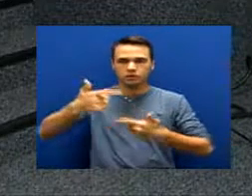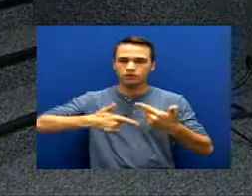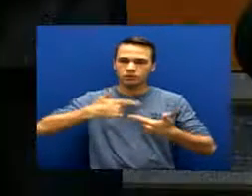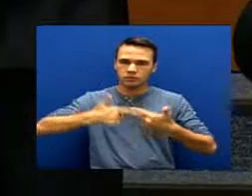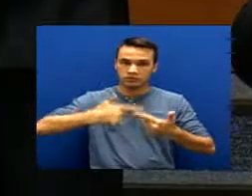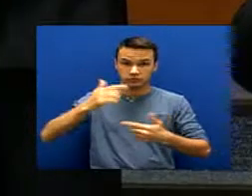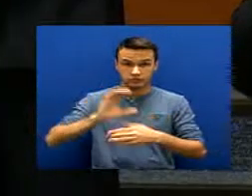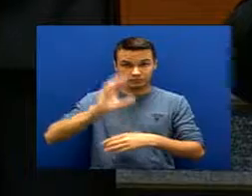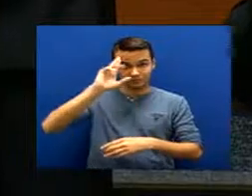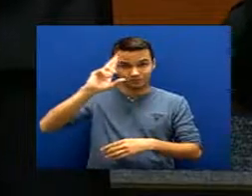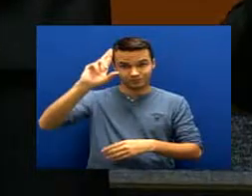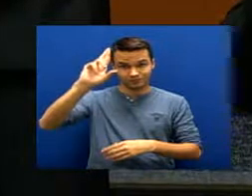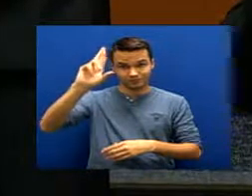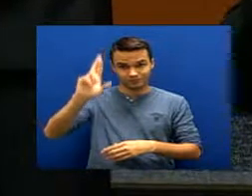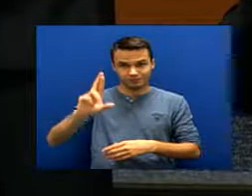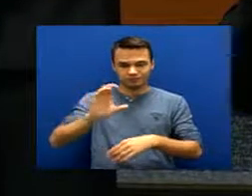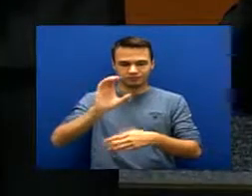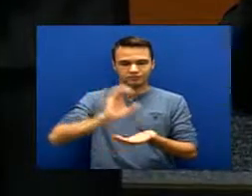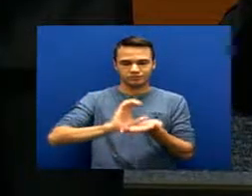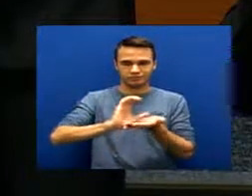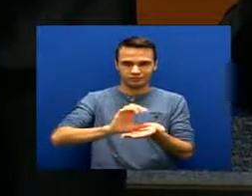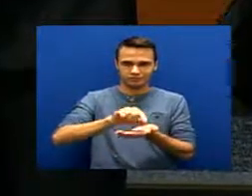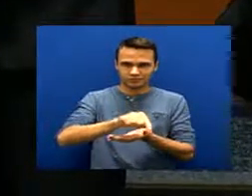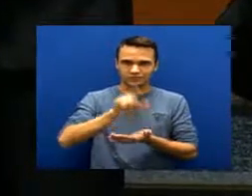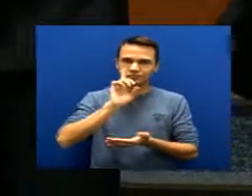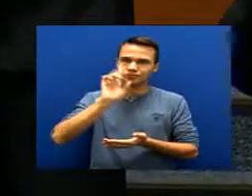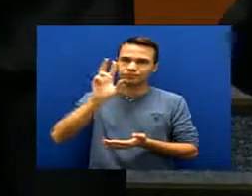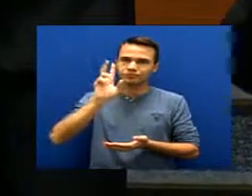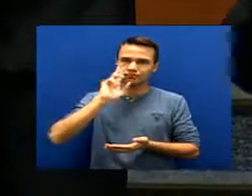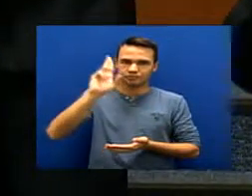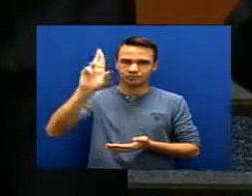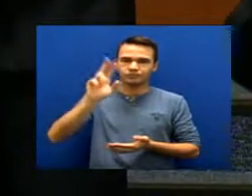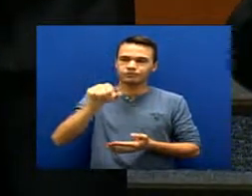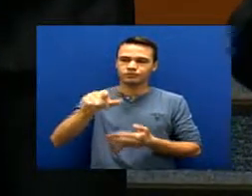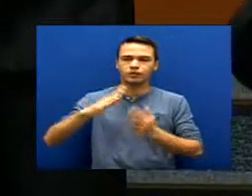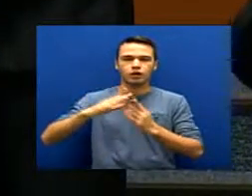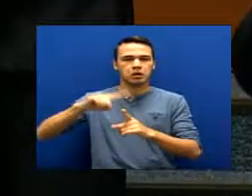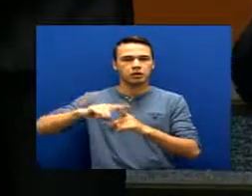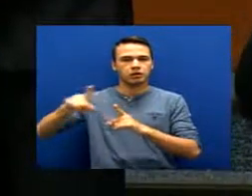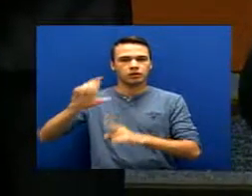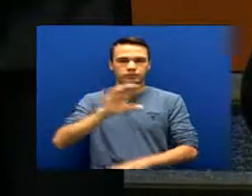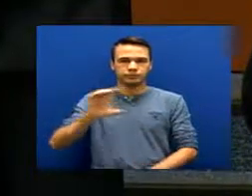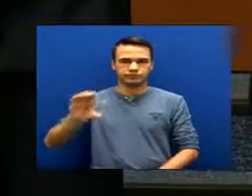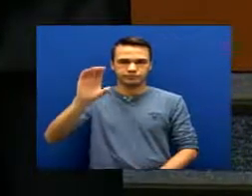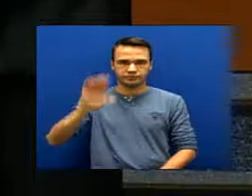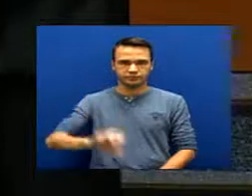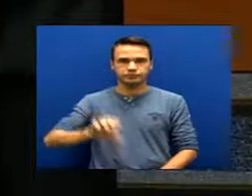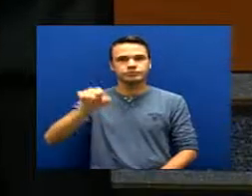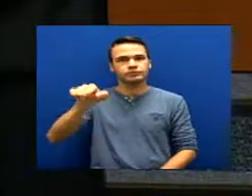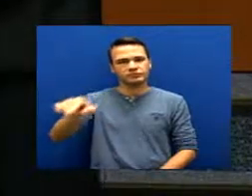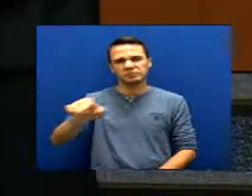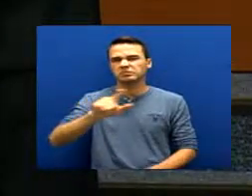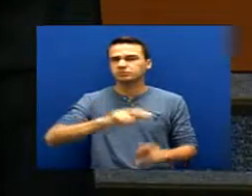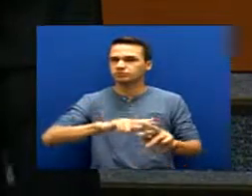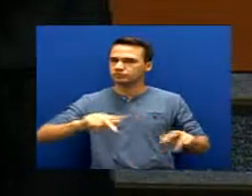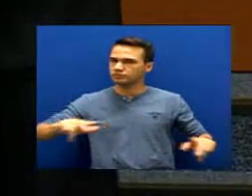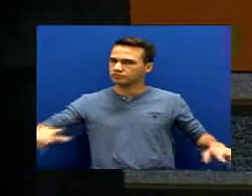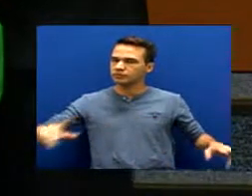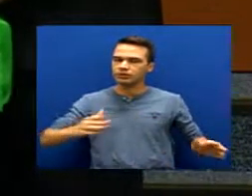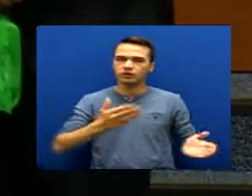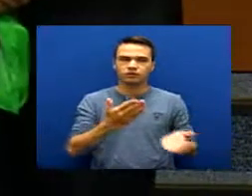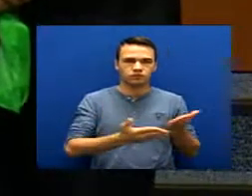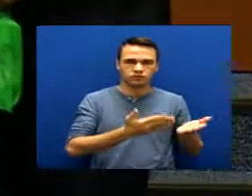133, que em hebraico seria assim: Inematov ma'nain shevetahim gamiahad. Quão bom e agradável é